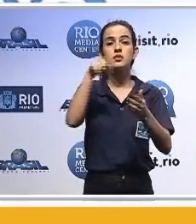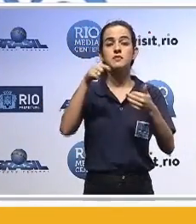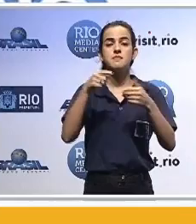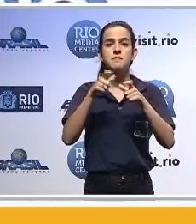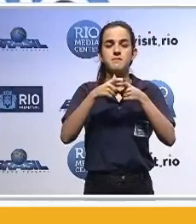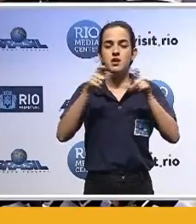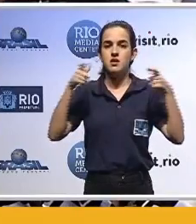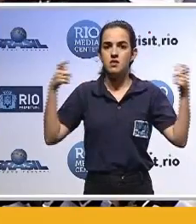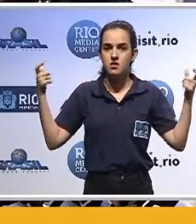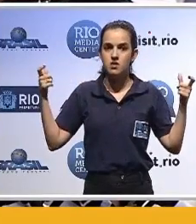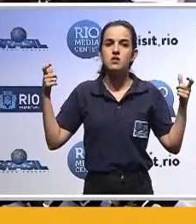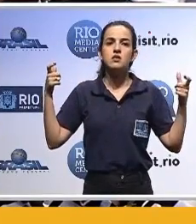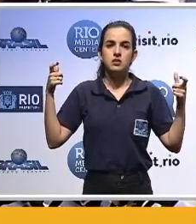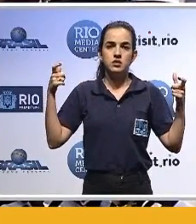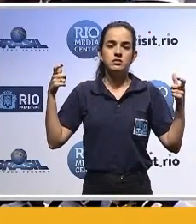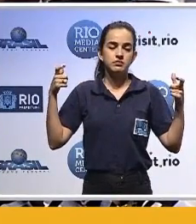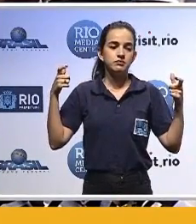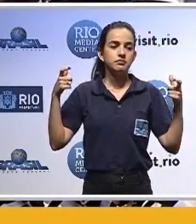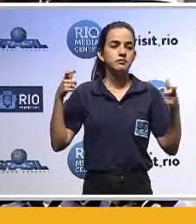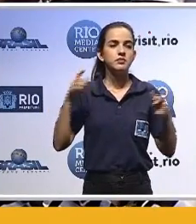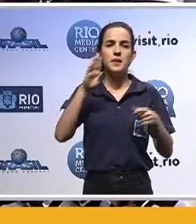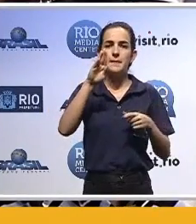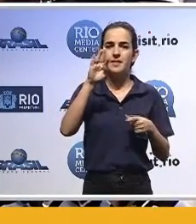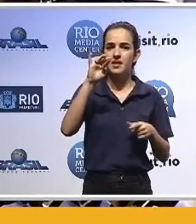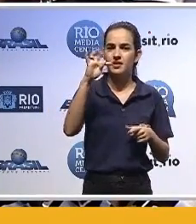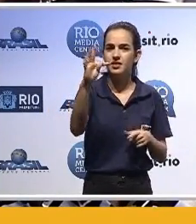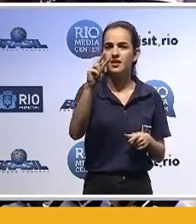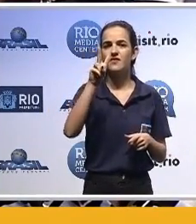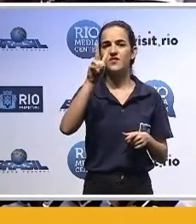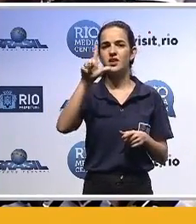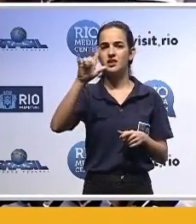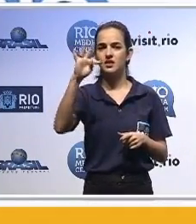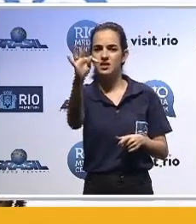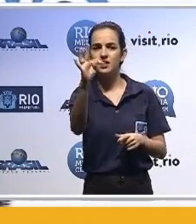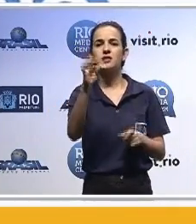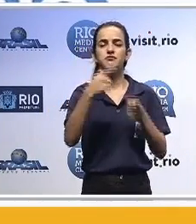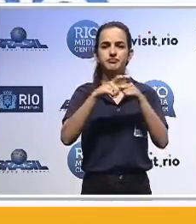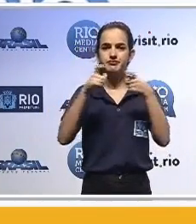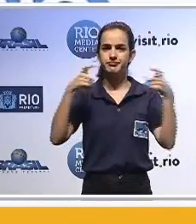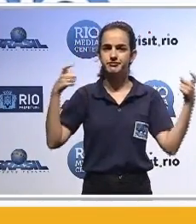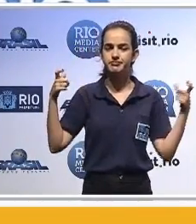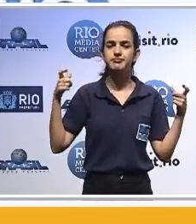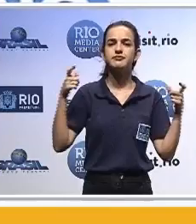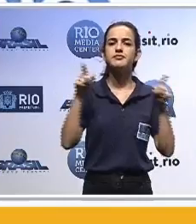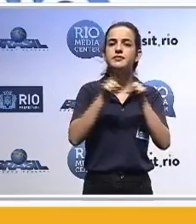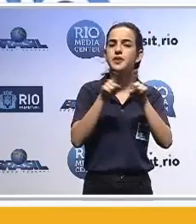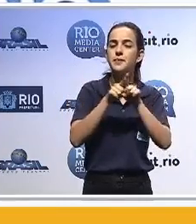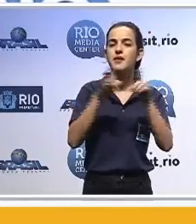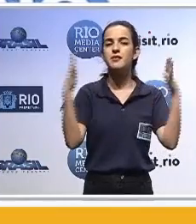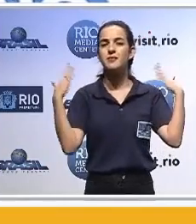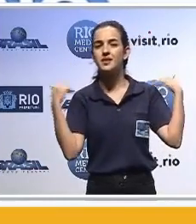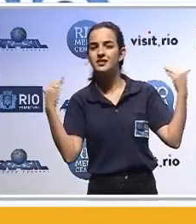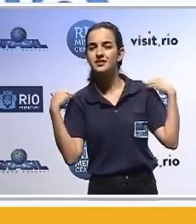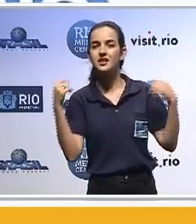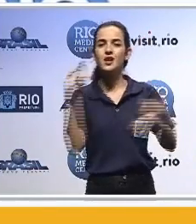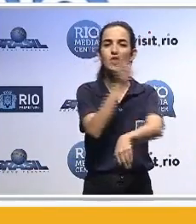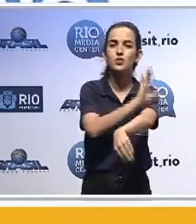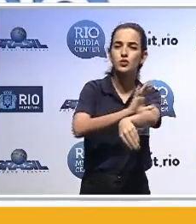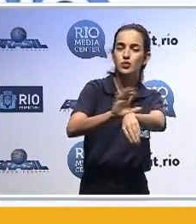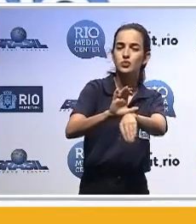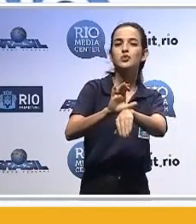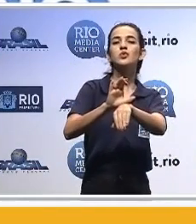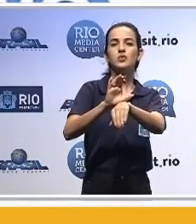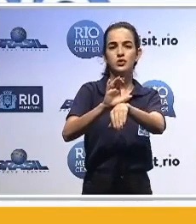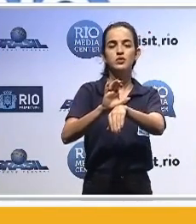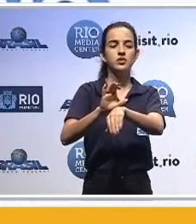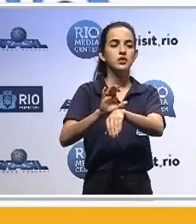transporte muito maior, VLT, BRT, um sistema de entretenimento cultural com 2 novos museus,